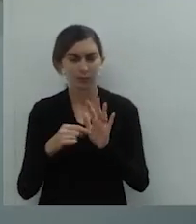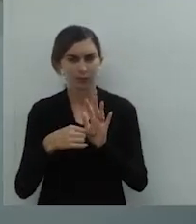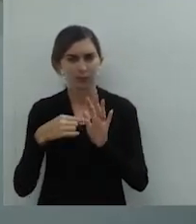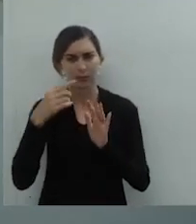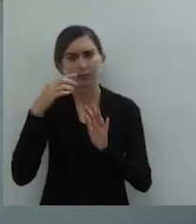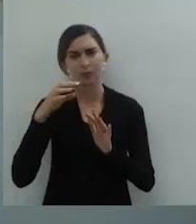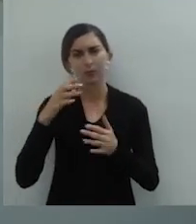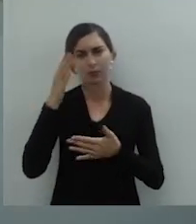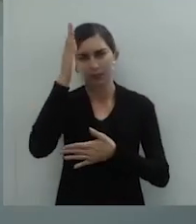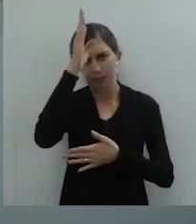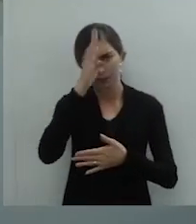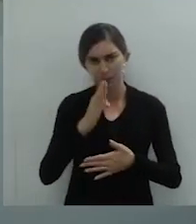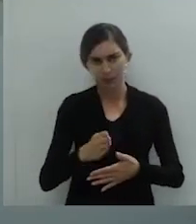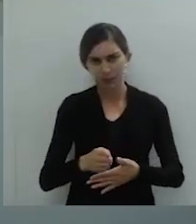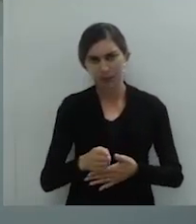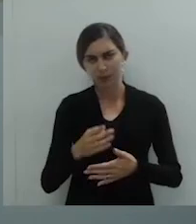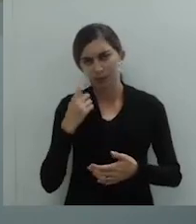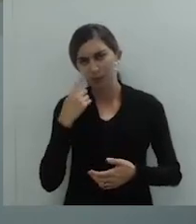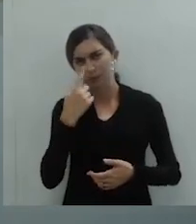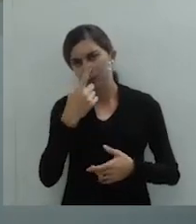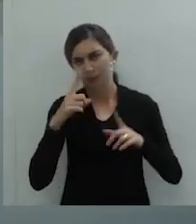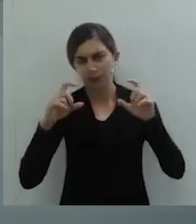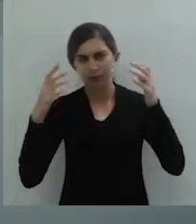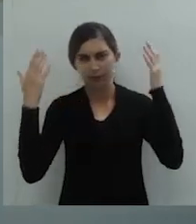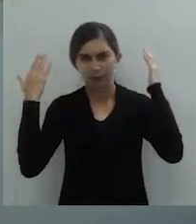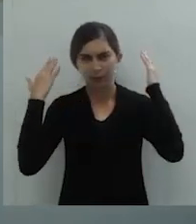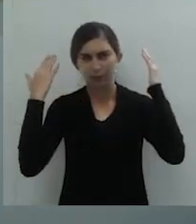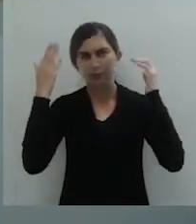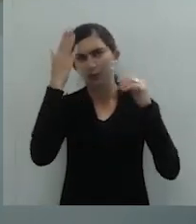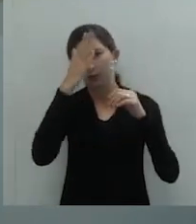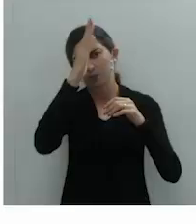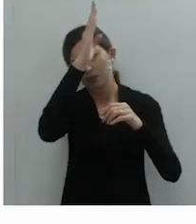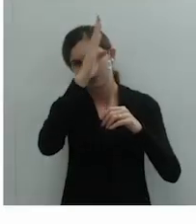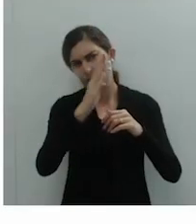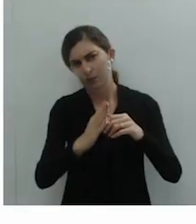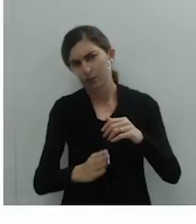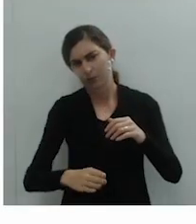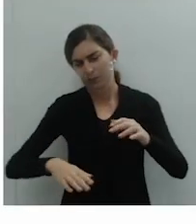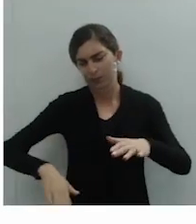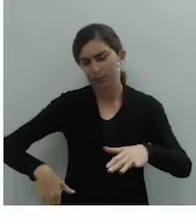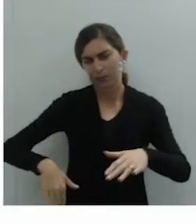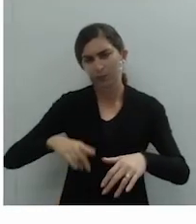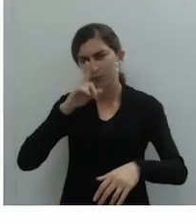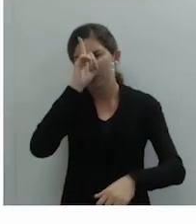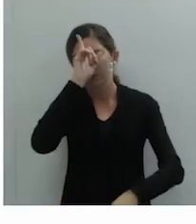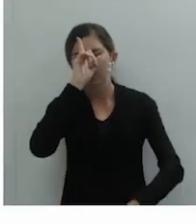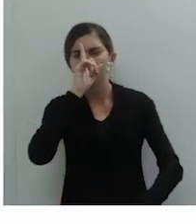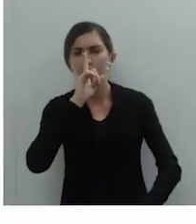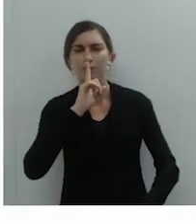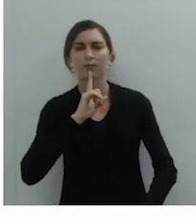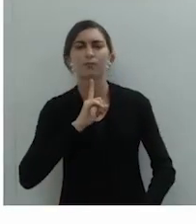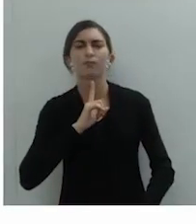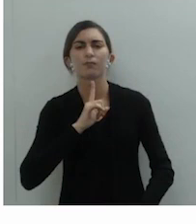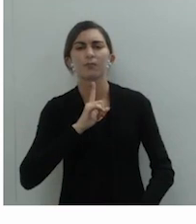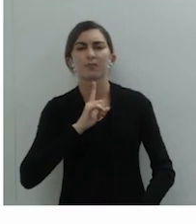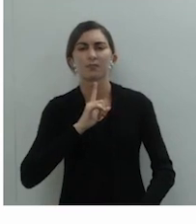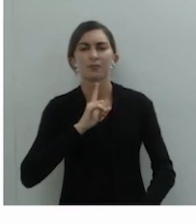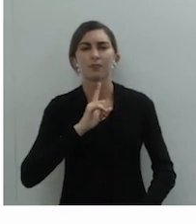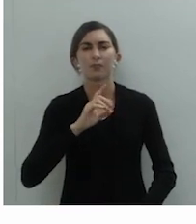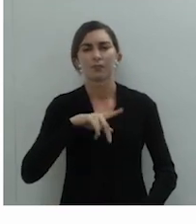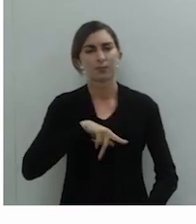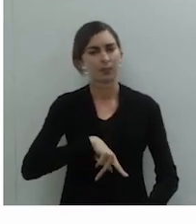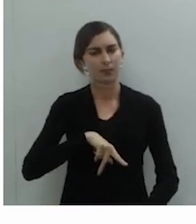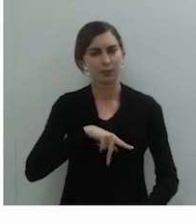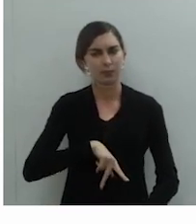Tordesilhas. Acompanhe comigo. Toda essa faixa litorânea e amarela, né? Toda essa faixa do lado de